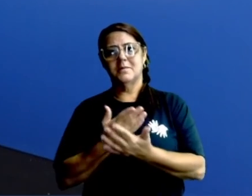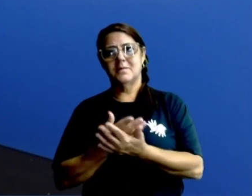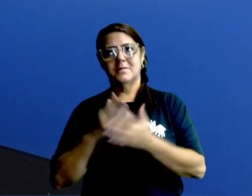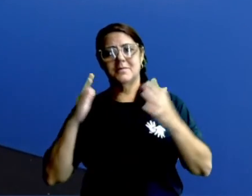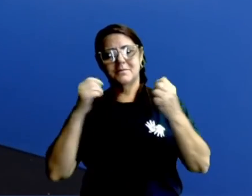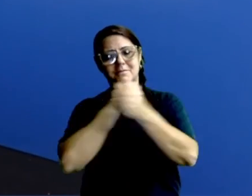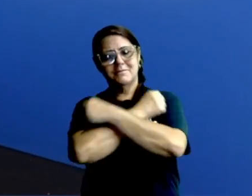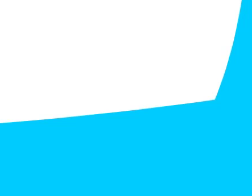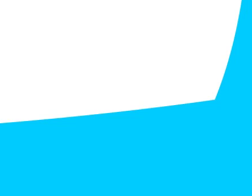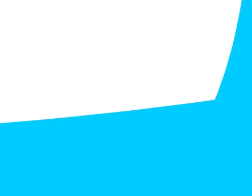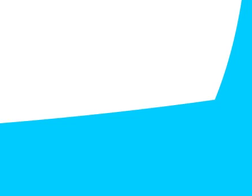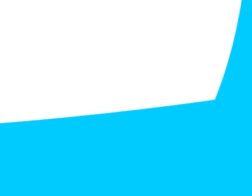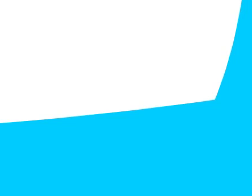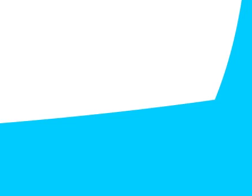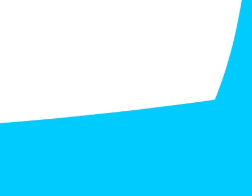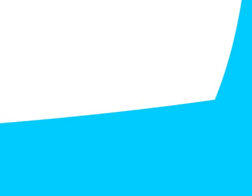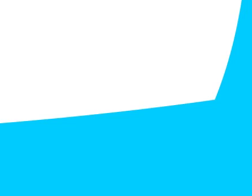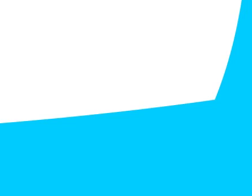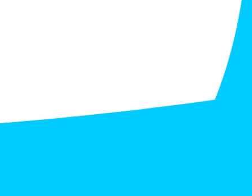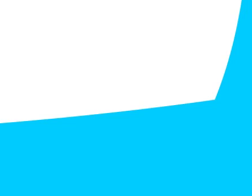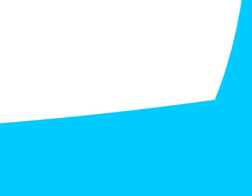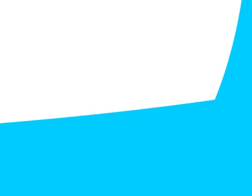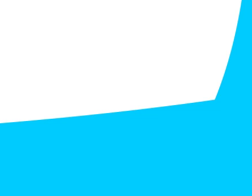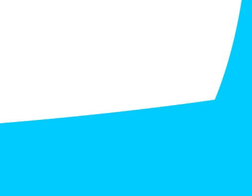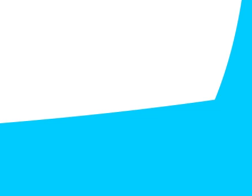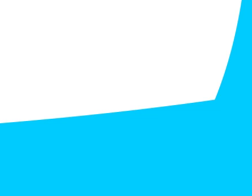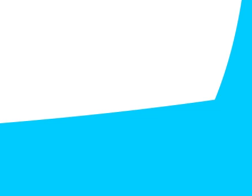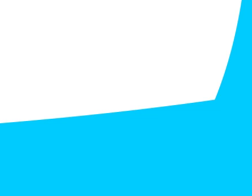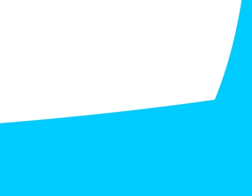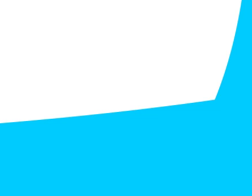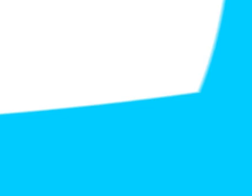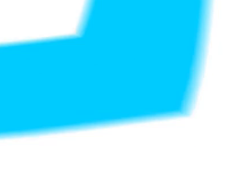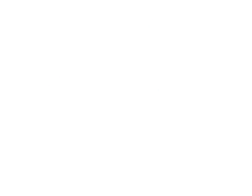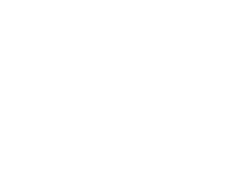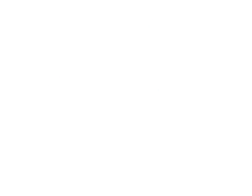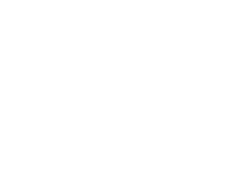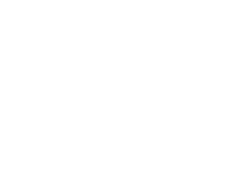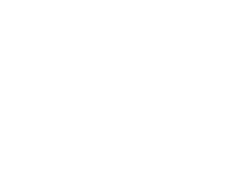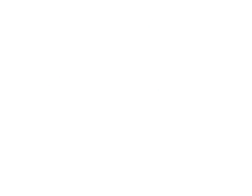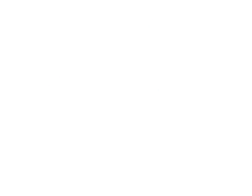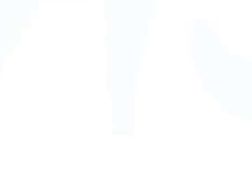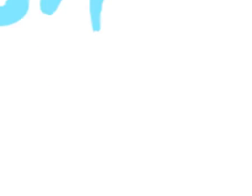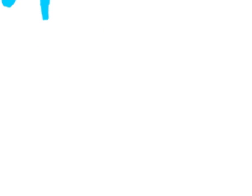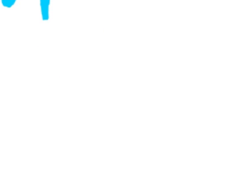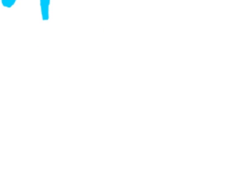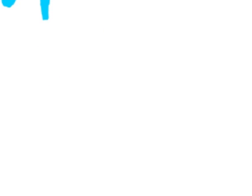Um abraço.